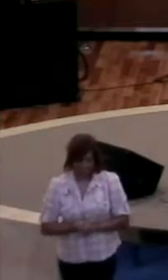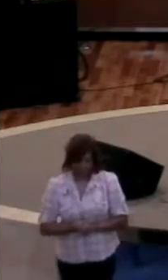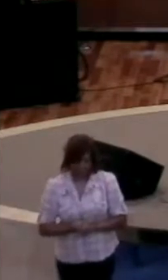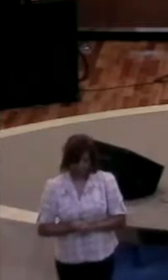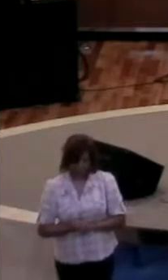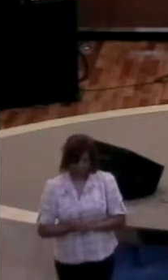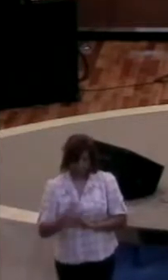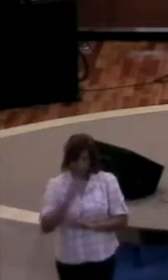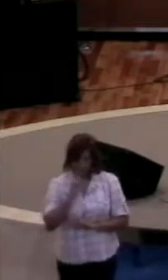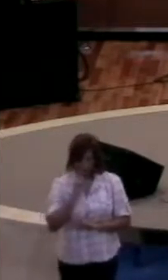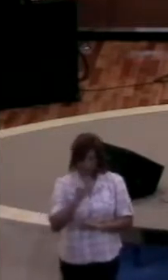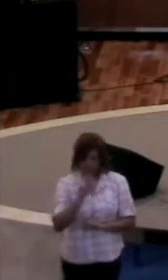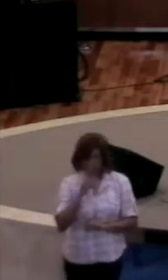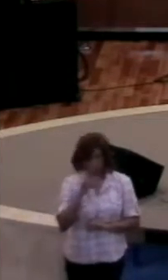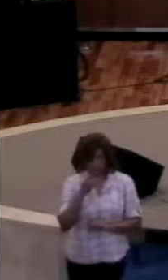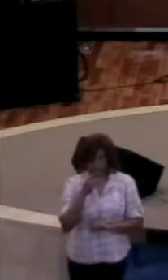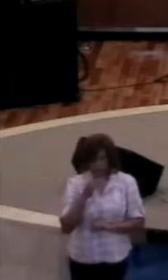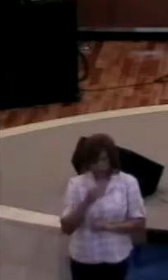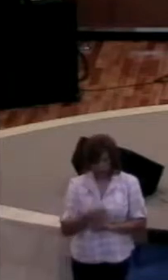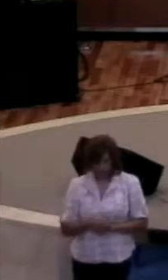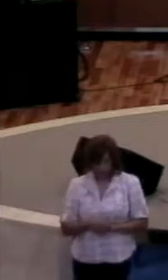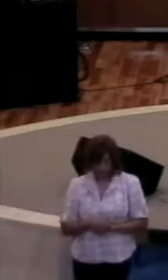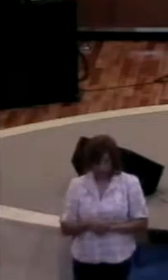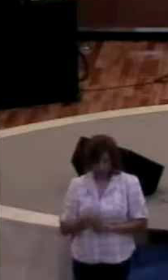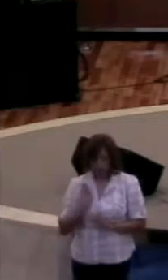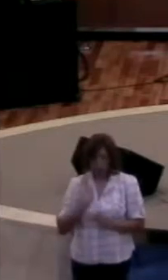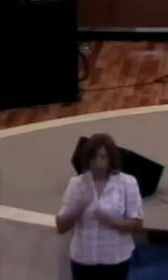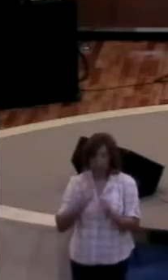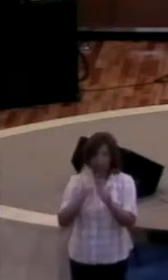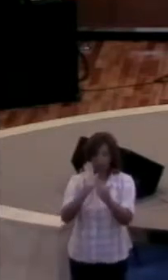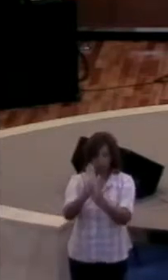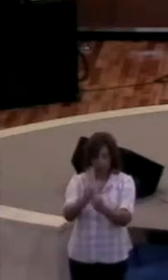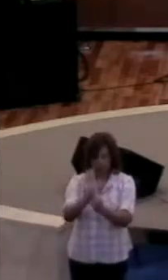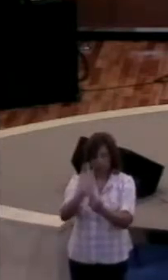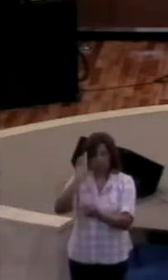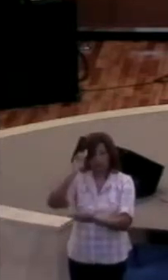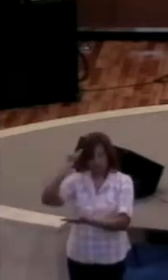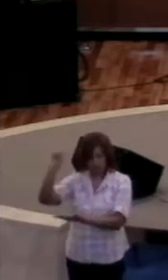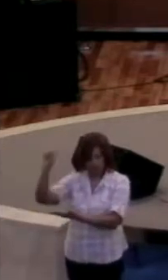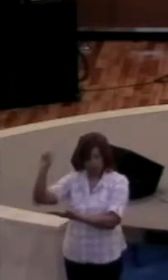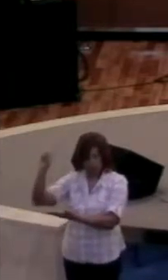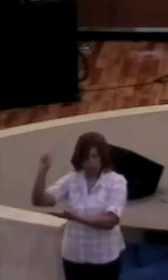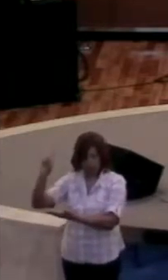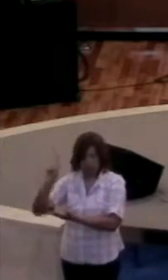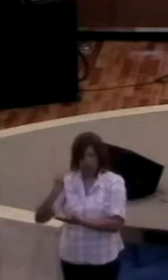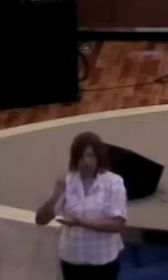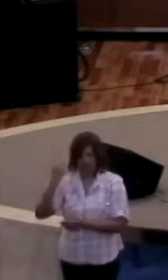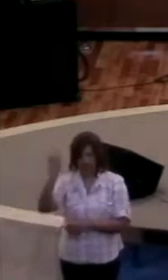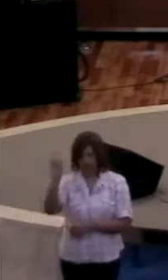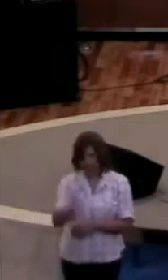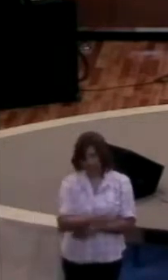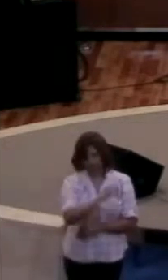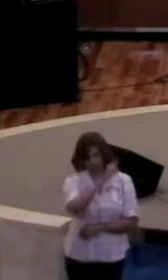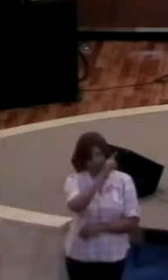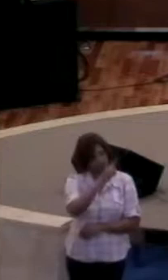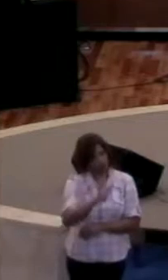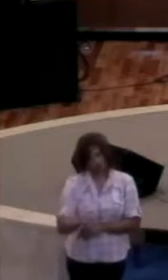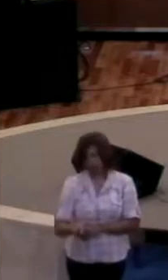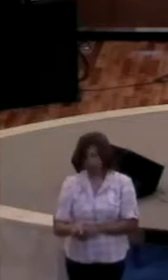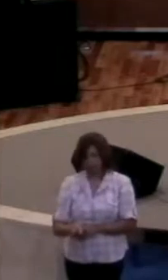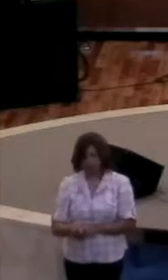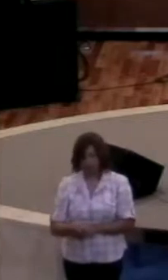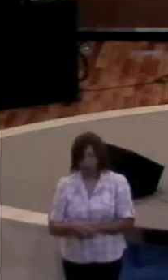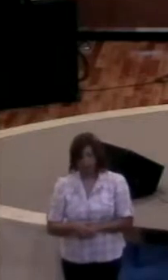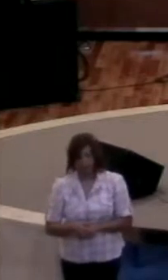eu quero dizer para você o seguinte: que as promessas de Deus não são anuladas com